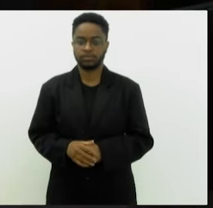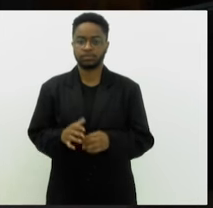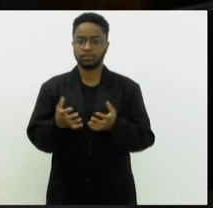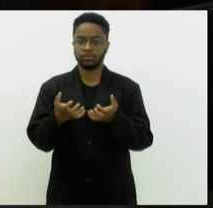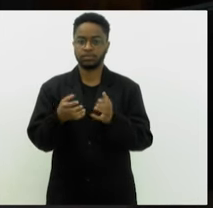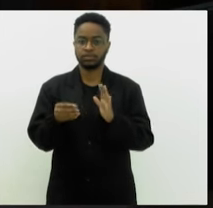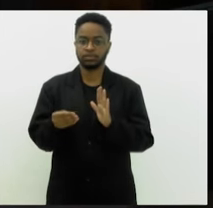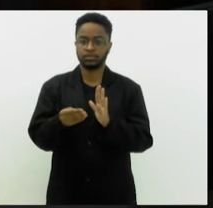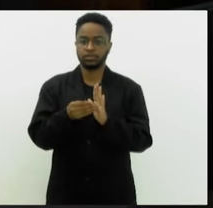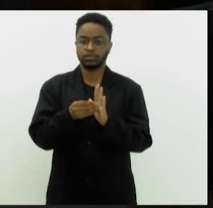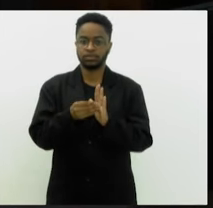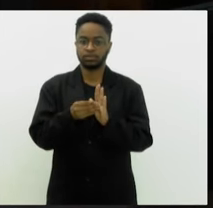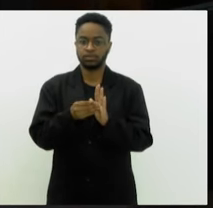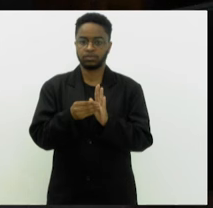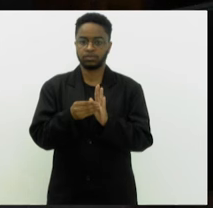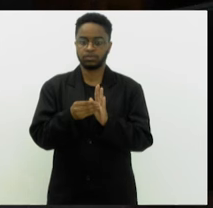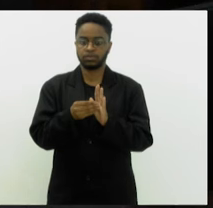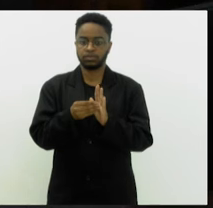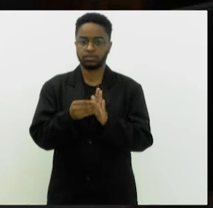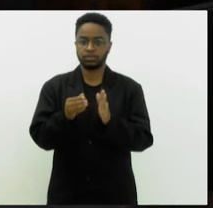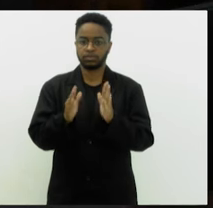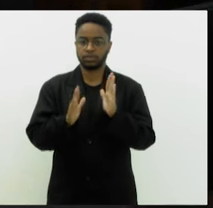licença menstrual.